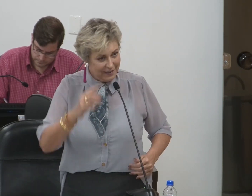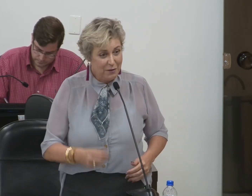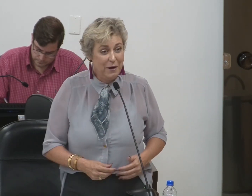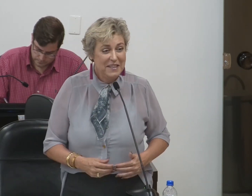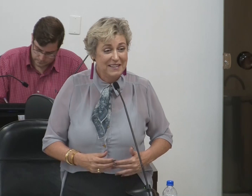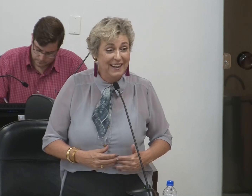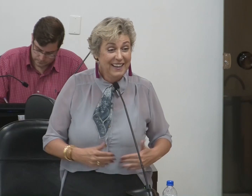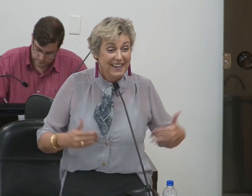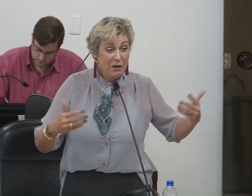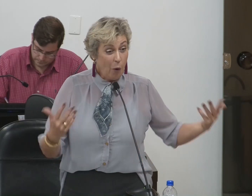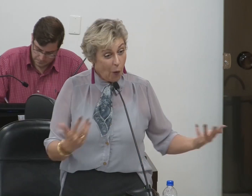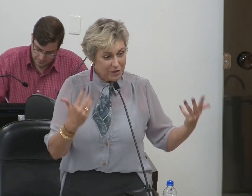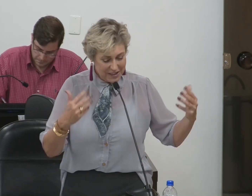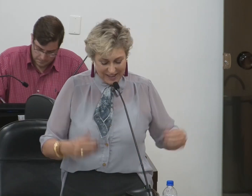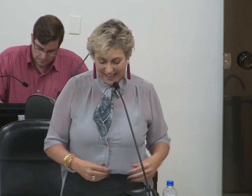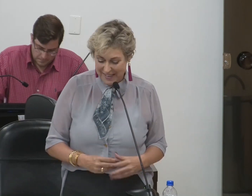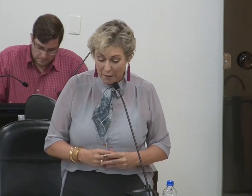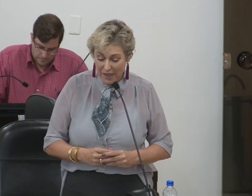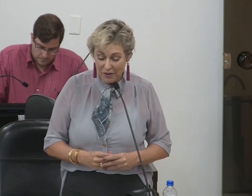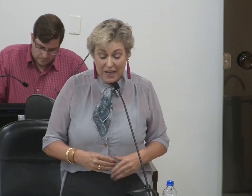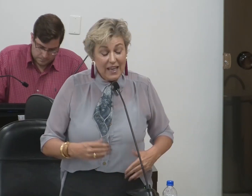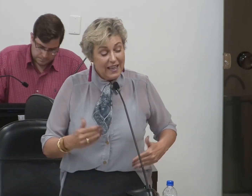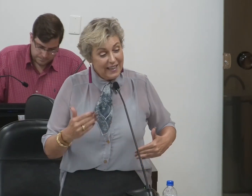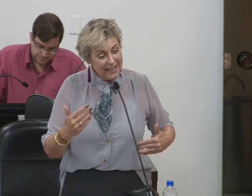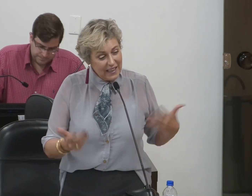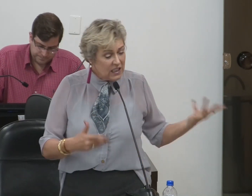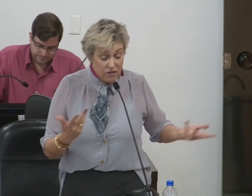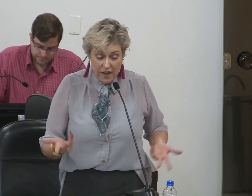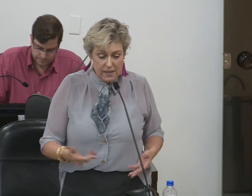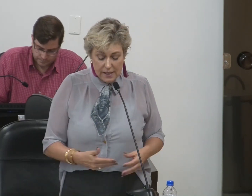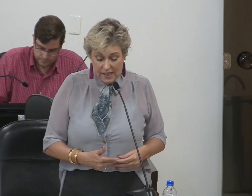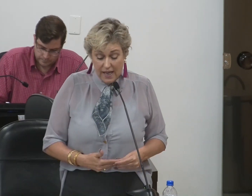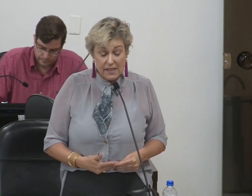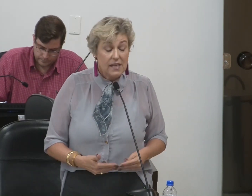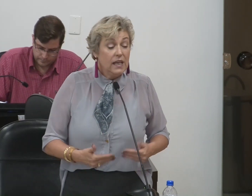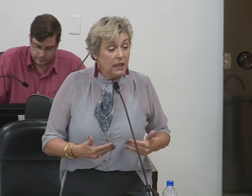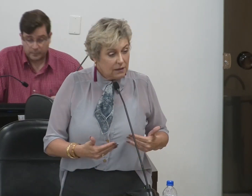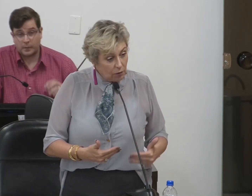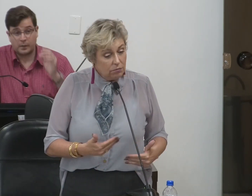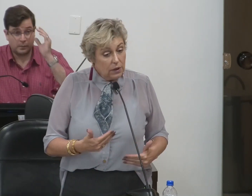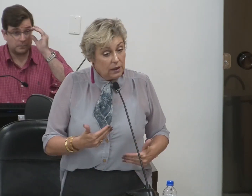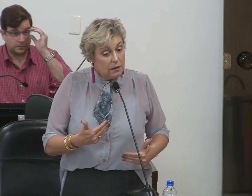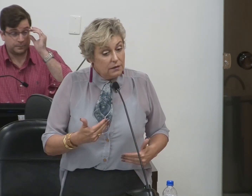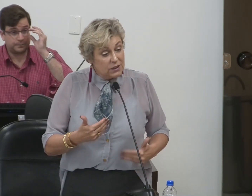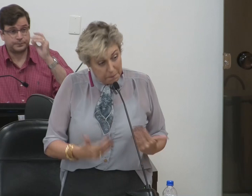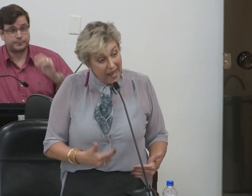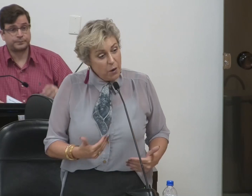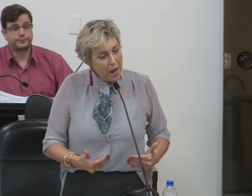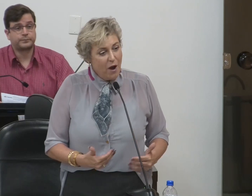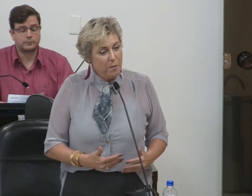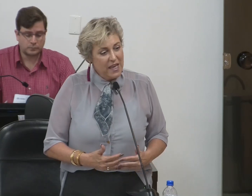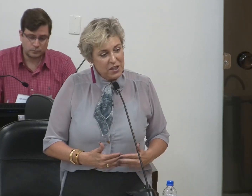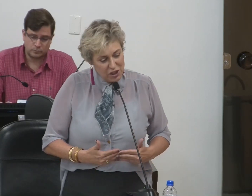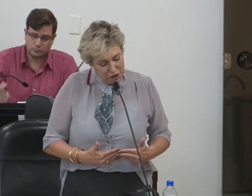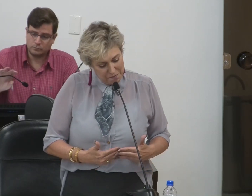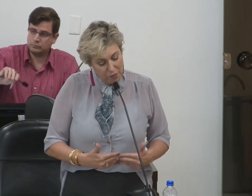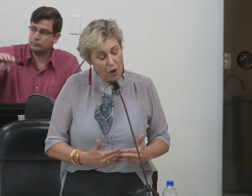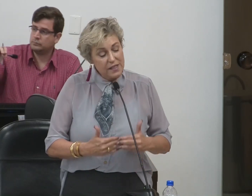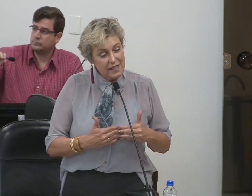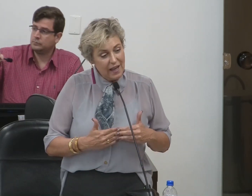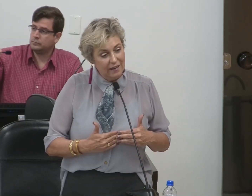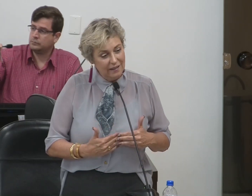contingenciamento, não é corte, né? Contingenciamento em diversas áreas. Então, espero realmente que a